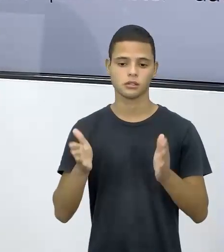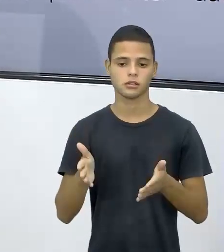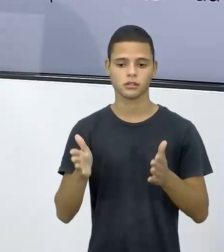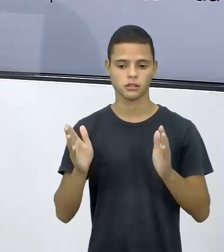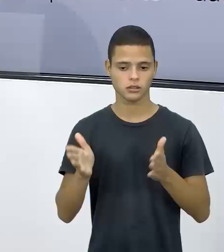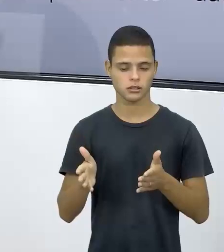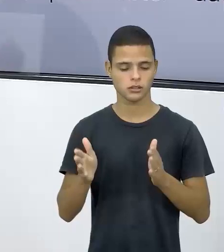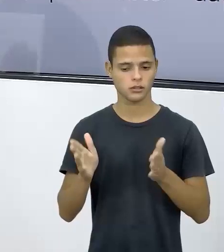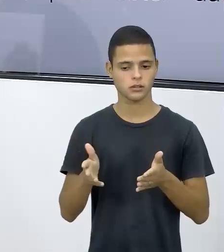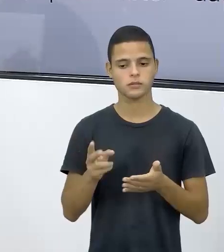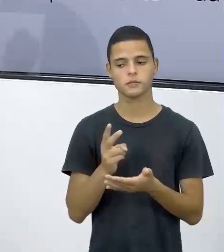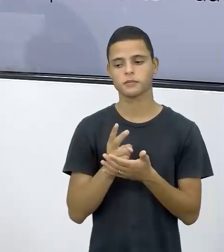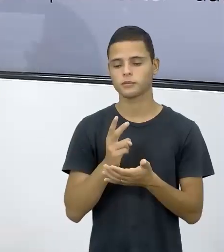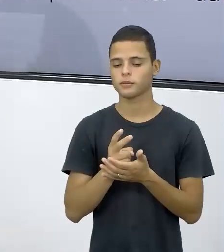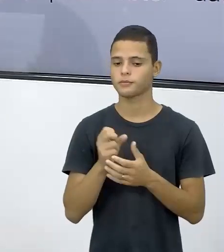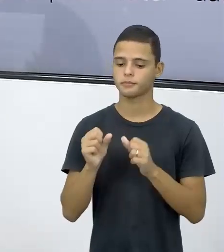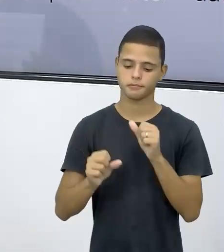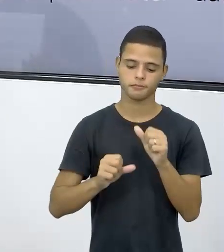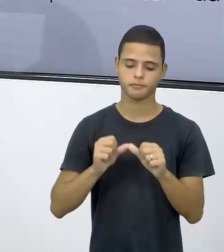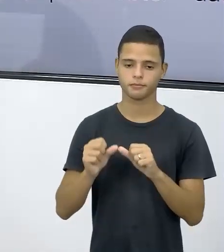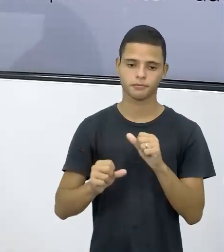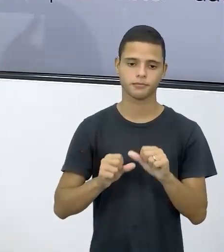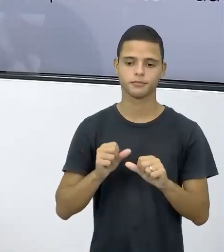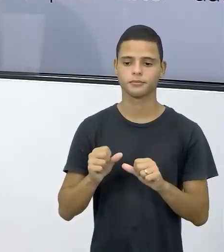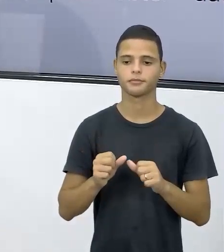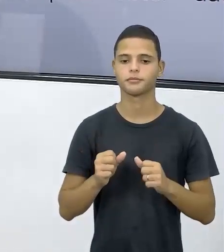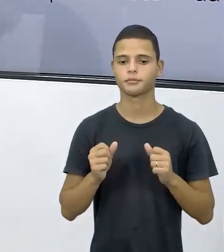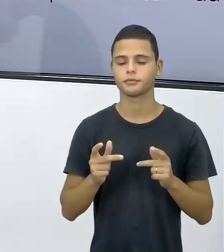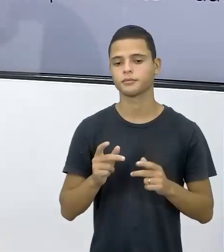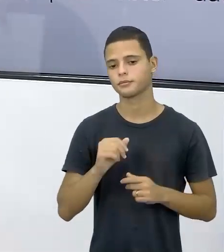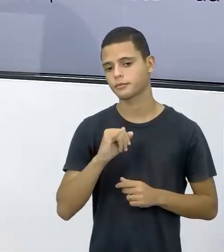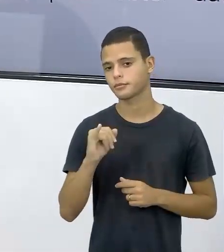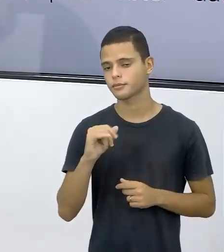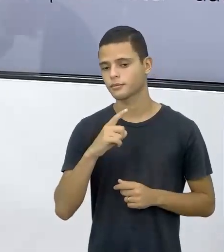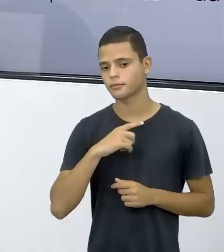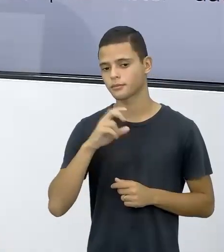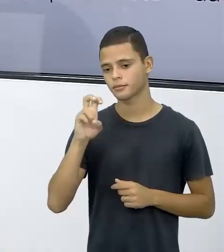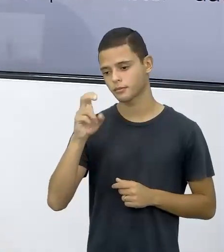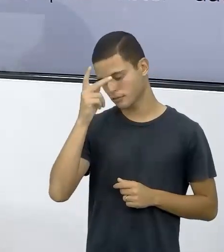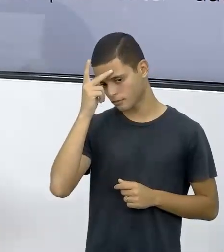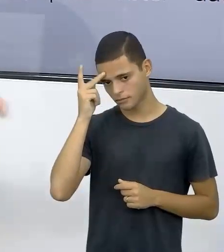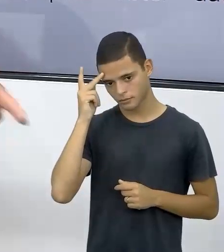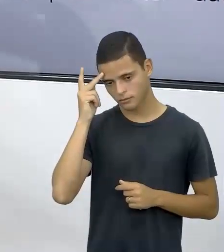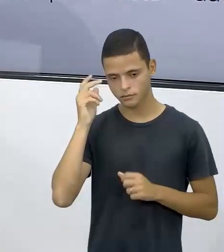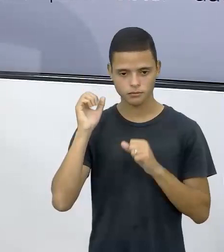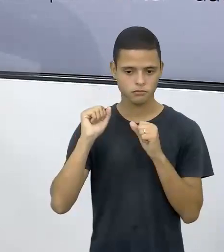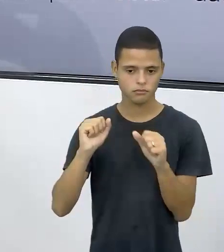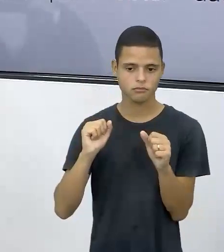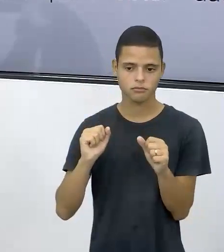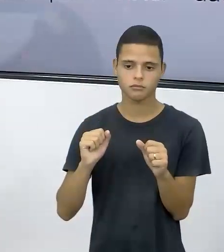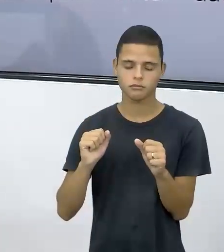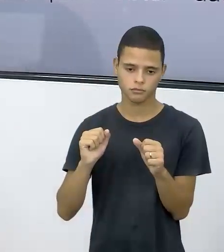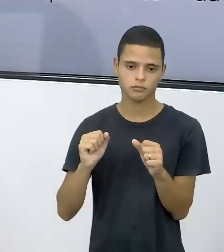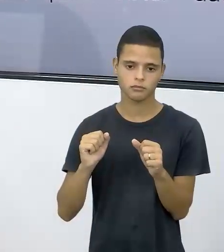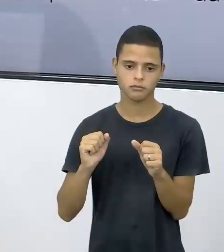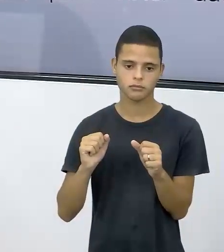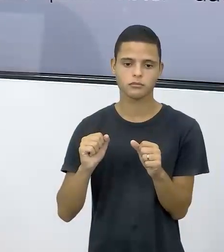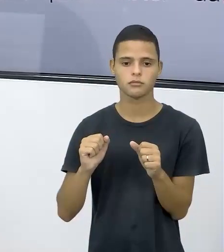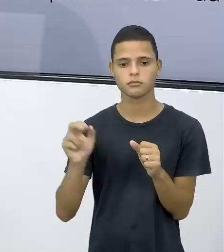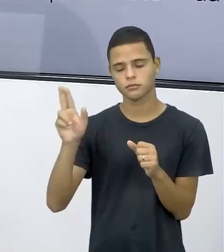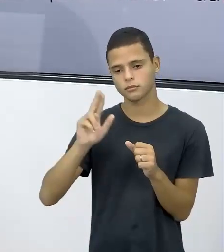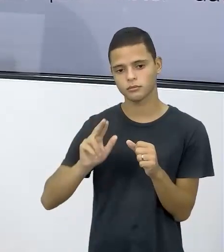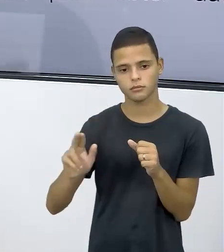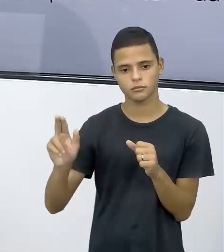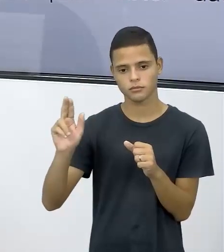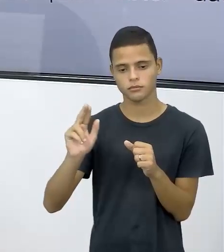mesma pessoa use os cronômetros. Se tivermos em 5 pessoas, então 5 pessoas podem ficar com o cronômetro